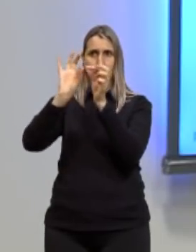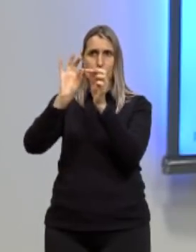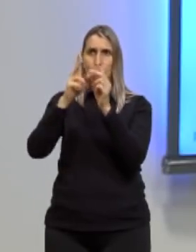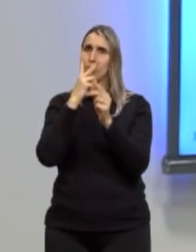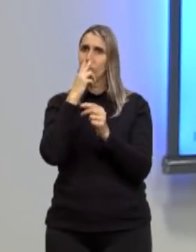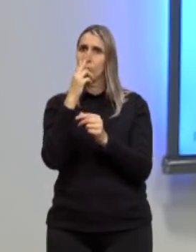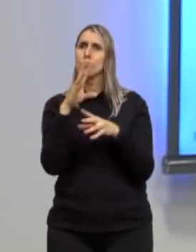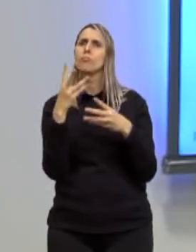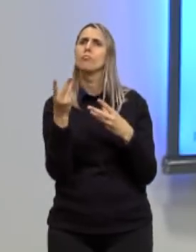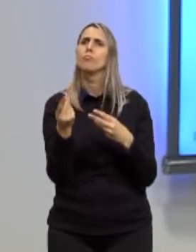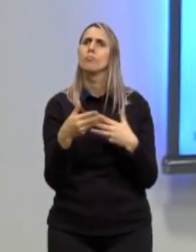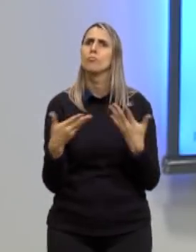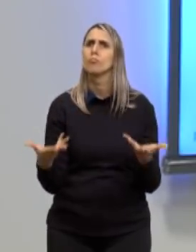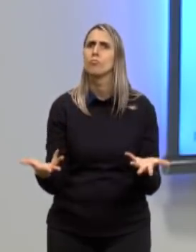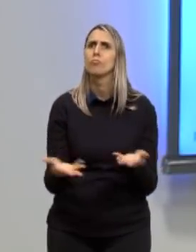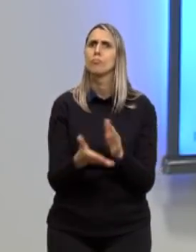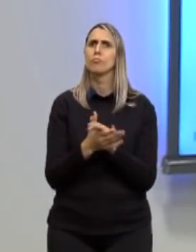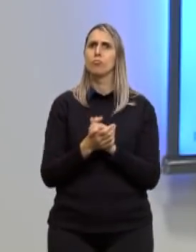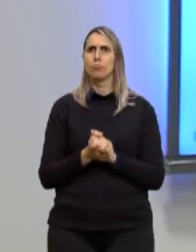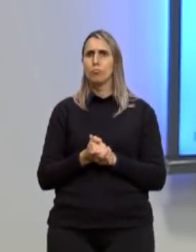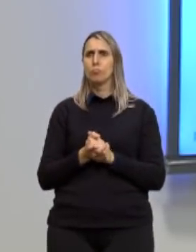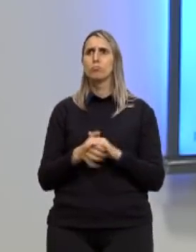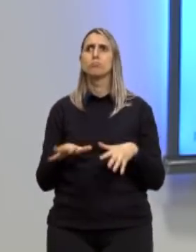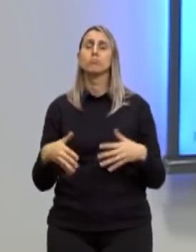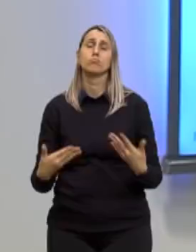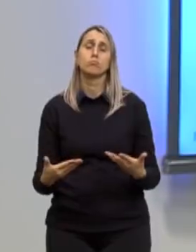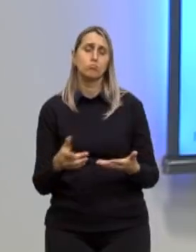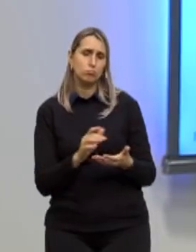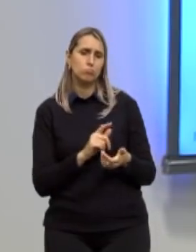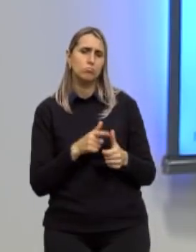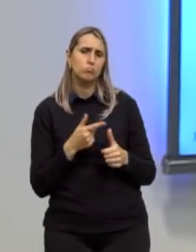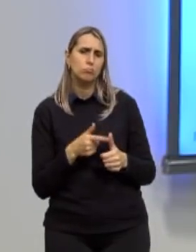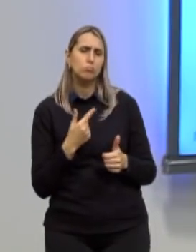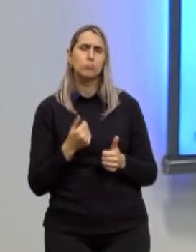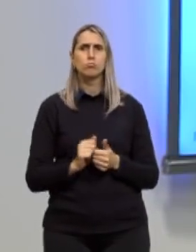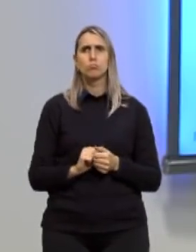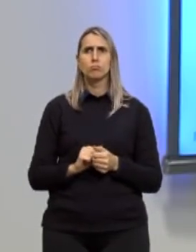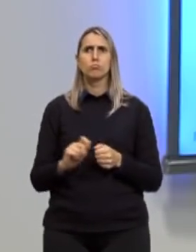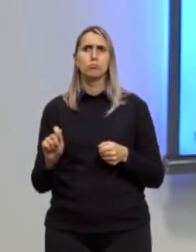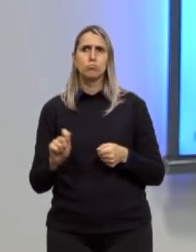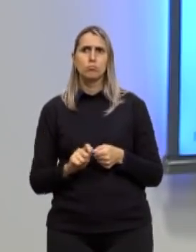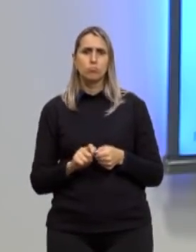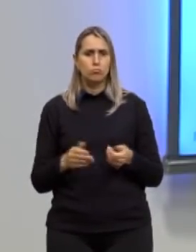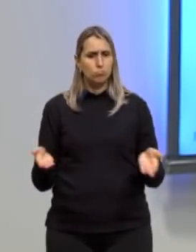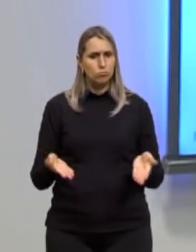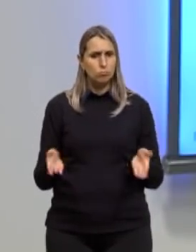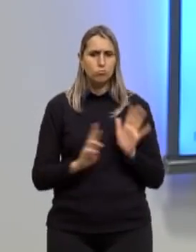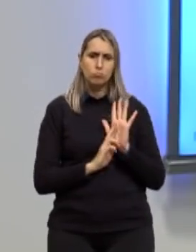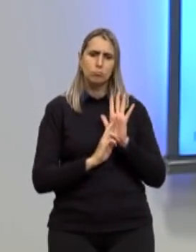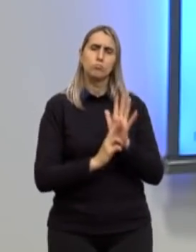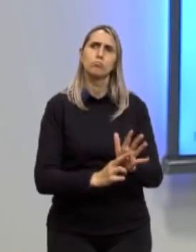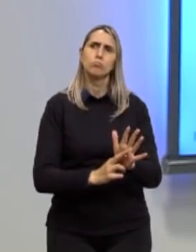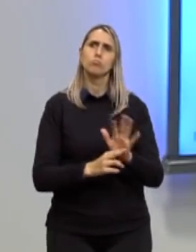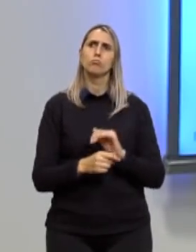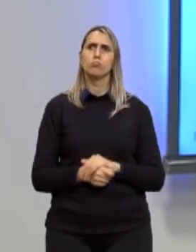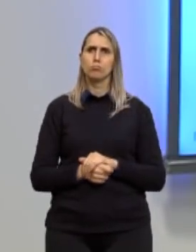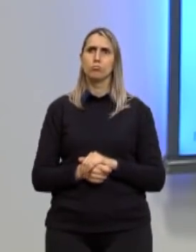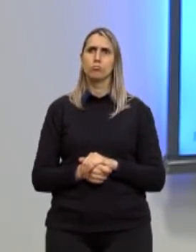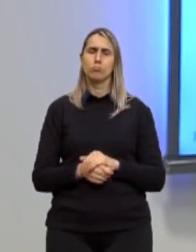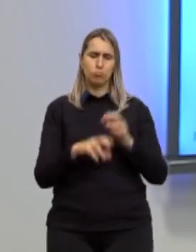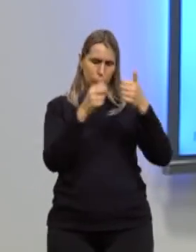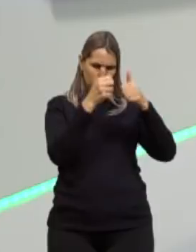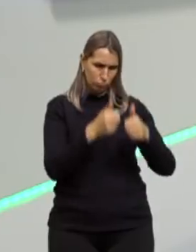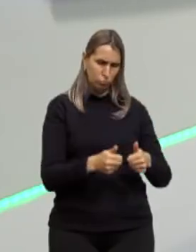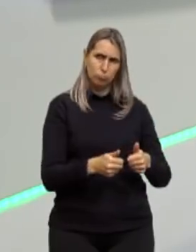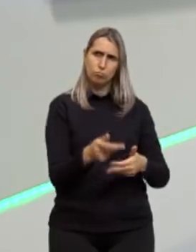é igual a quanto bom então o que é que nós vamos primeiro fazer vamos representar essa